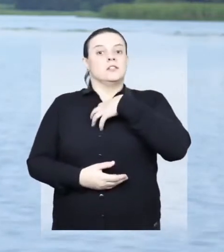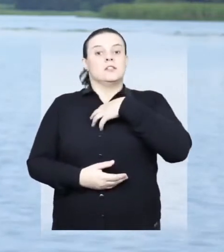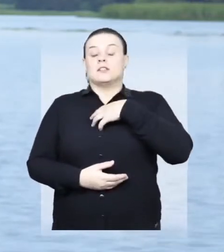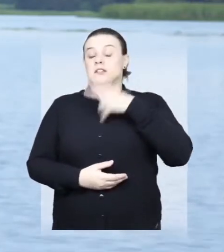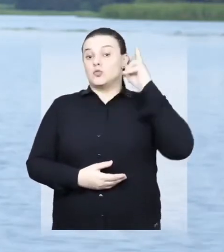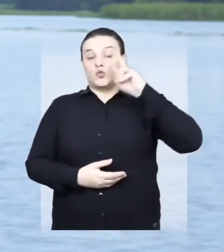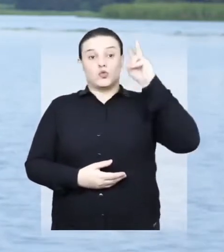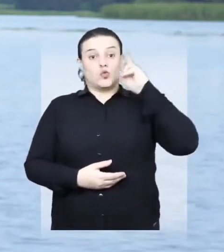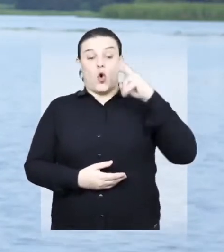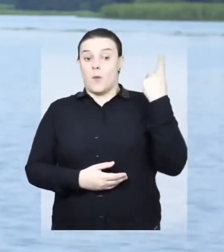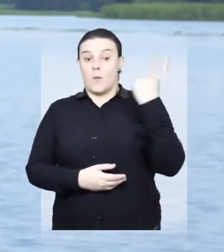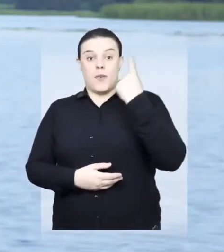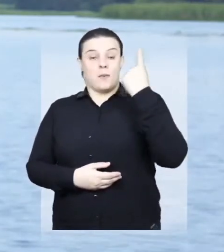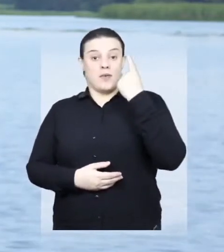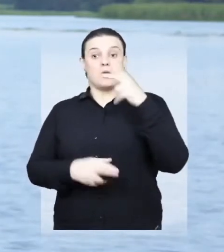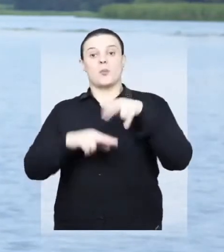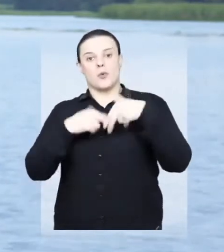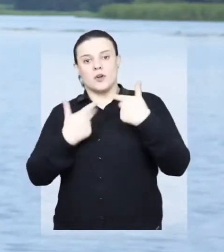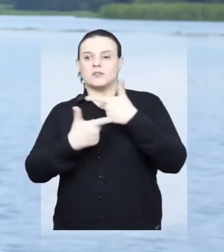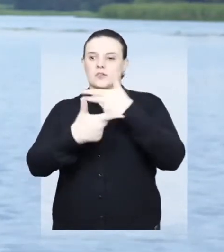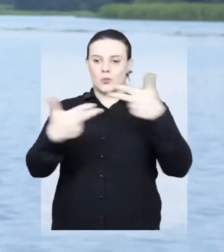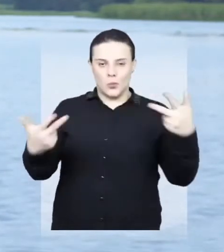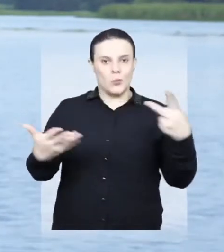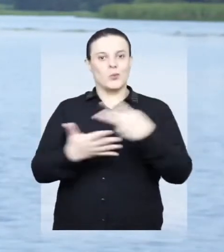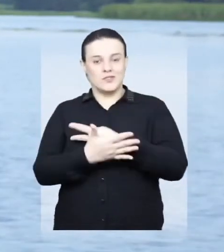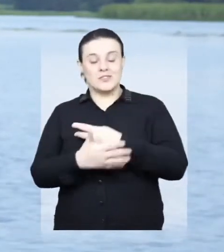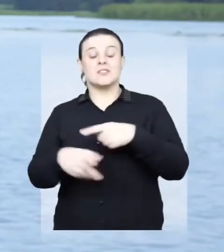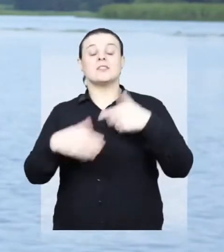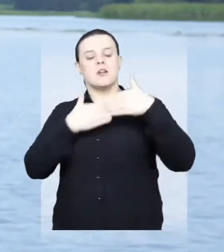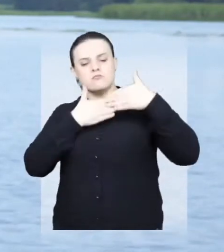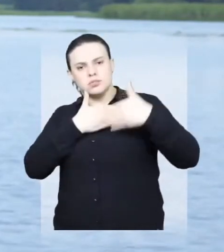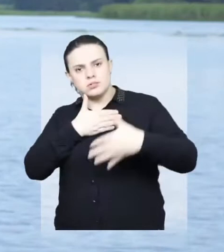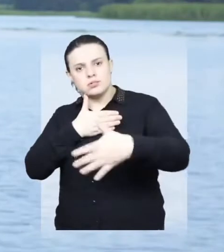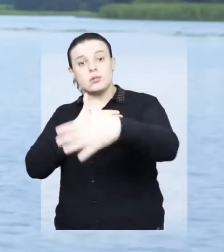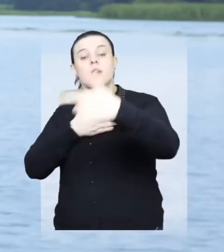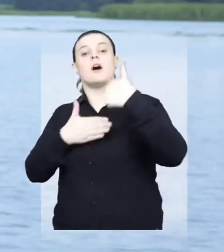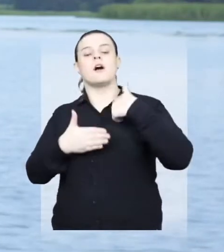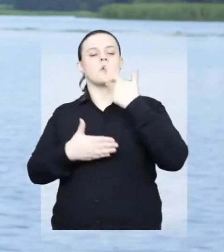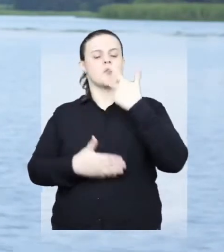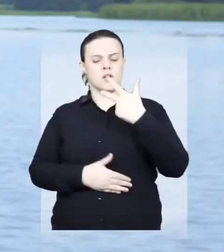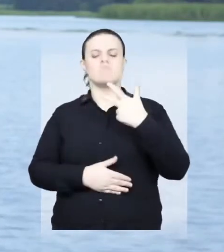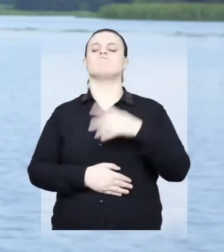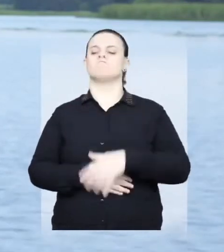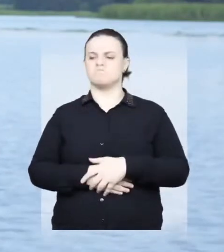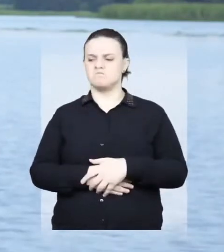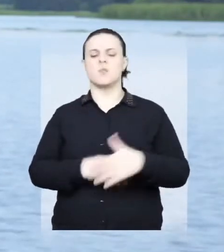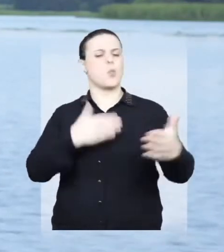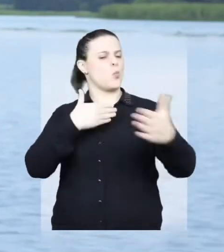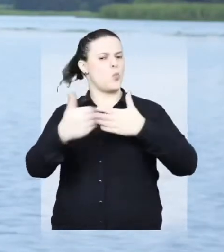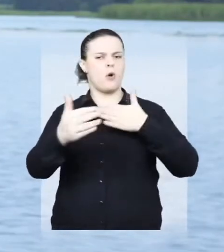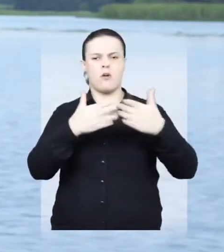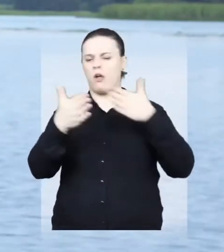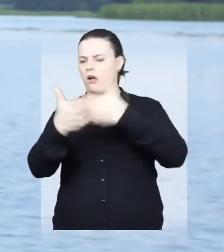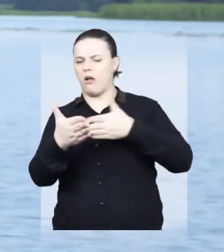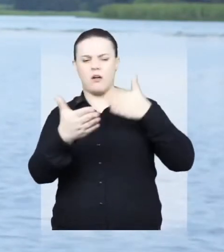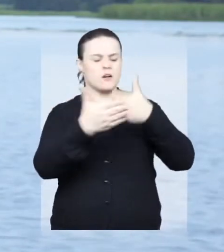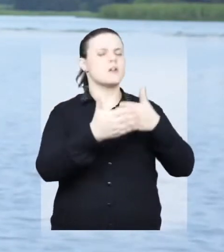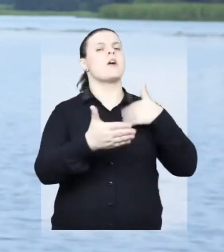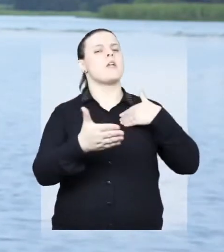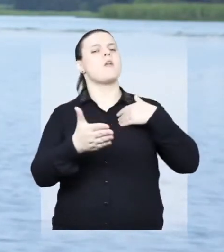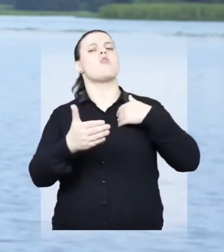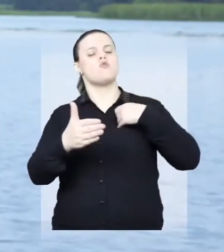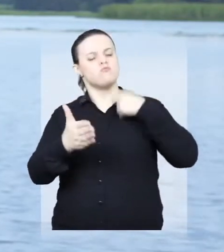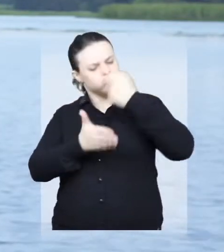inédito, histórico, pelas condições. E a partir daí eu falei assim, bom, eu vou enfrentar esse cenário